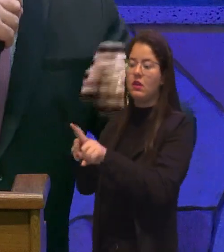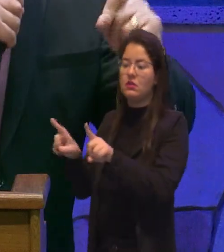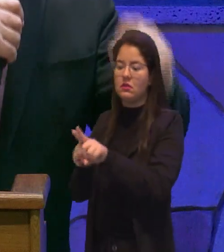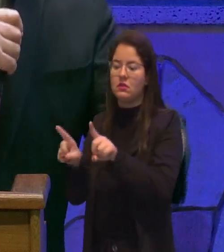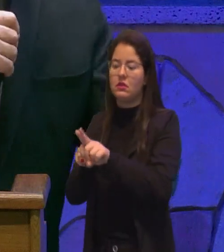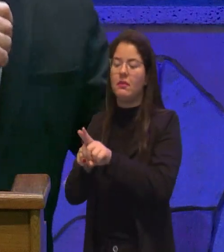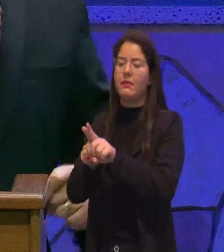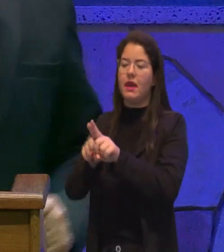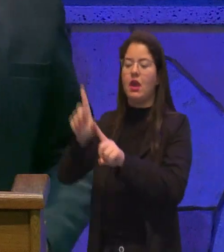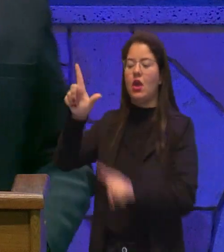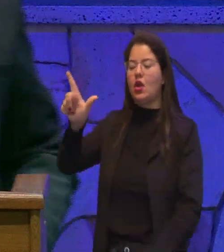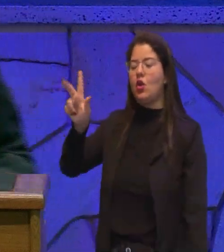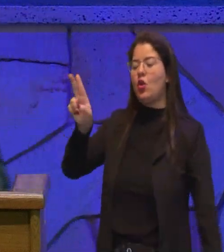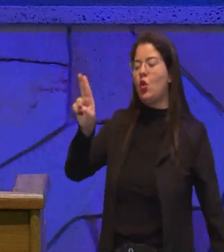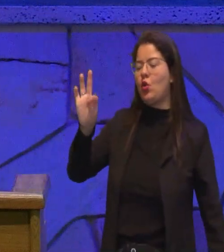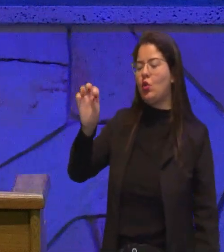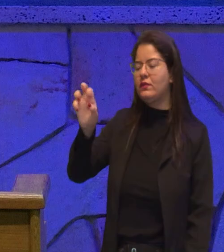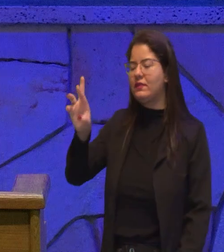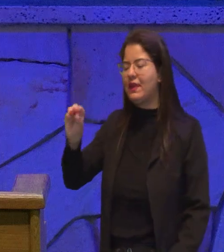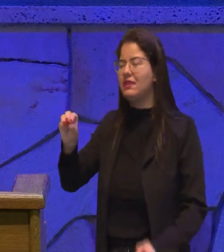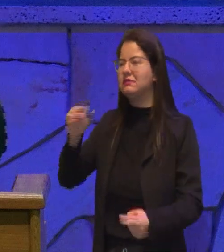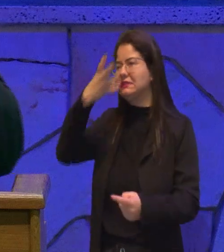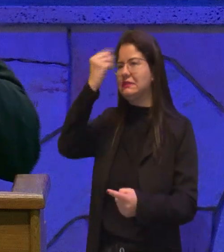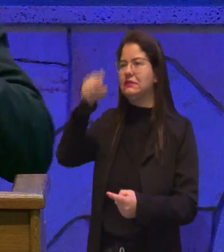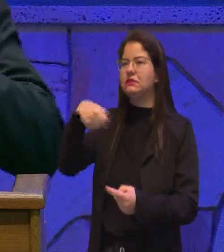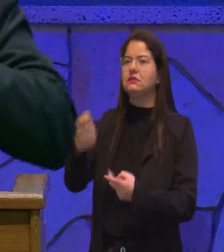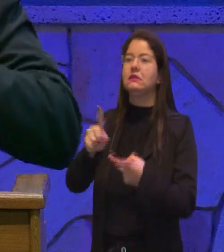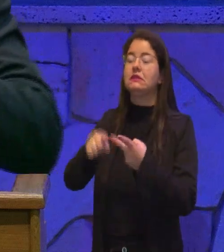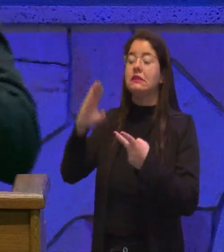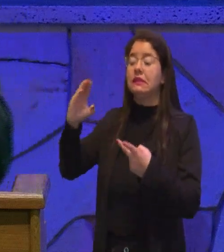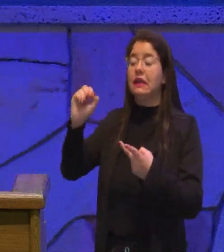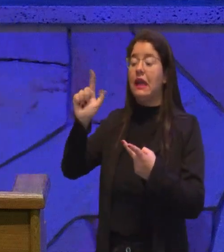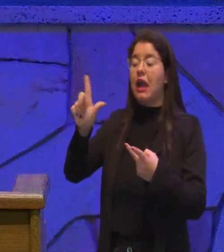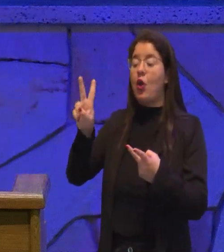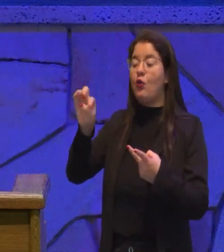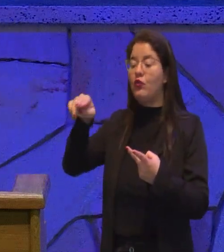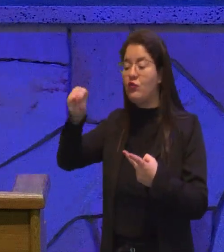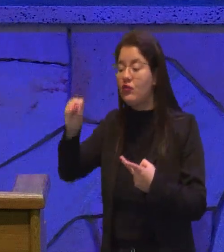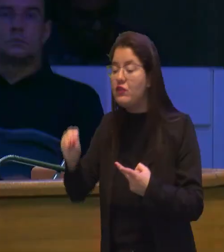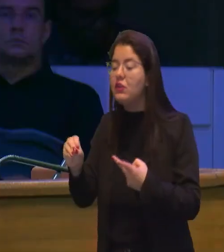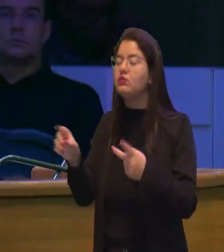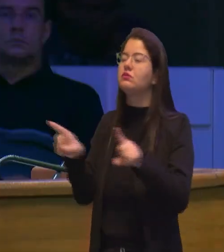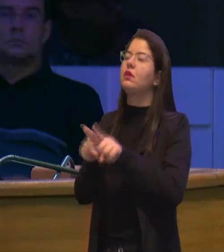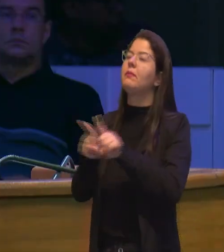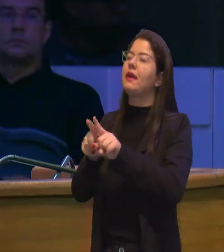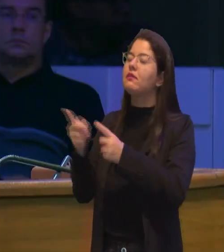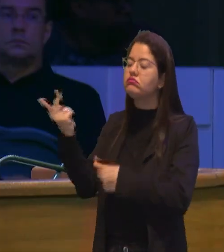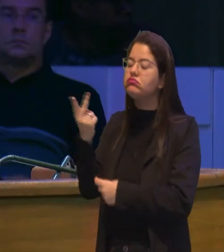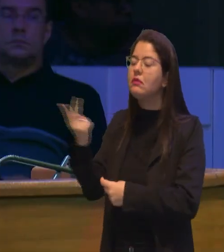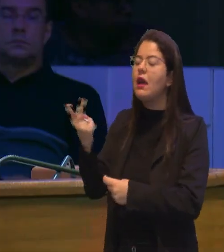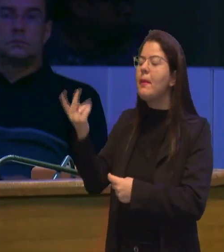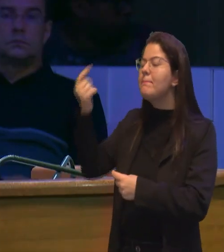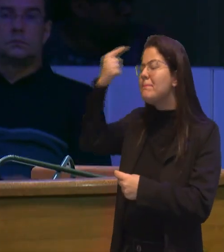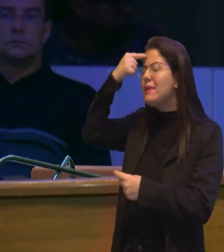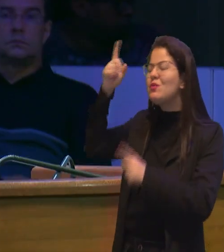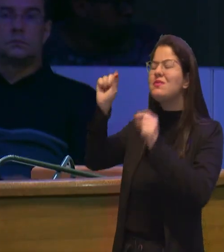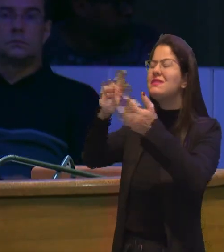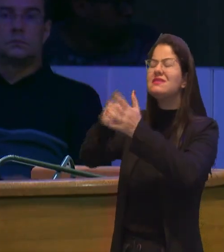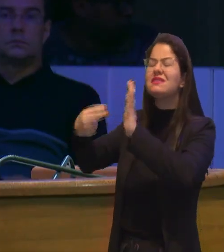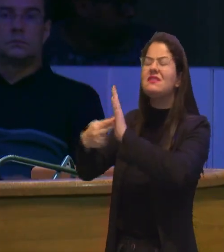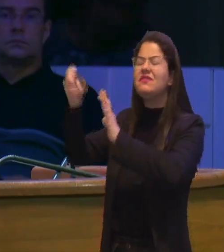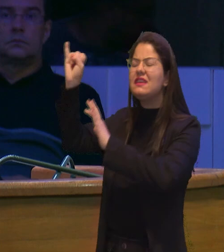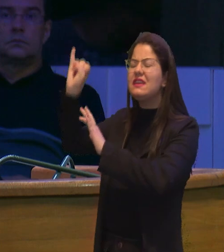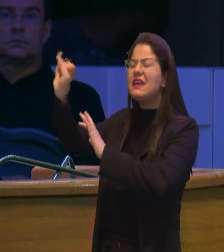Calvino tratam deste tema. E todos eles pensam: o que é a imagem de Deus em nós? Do que se